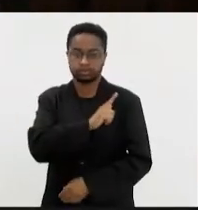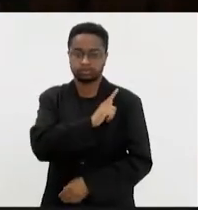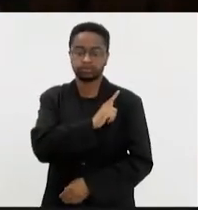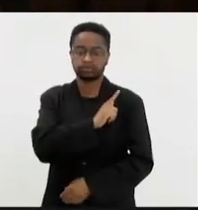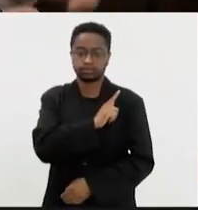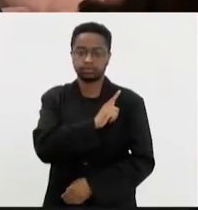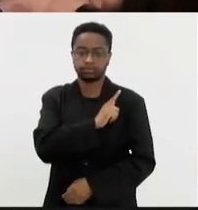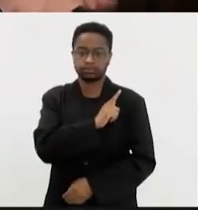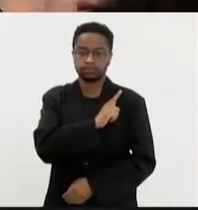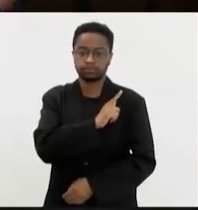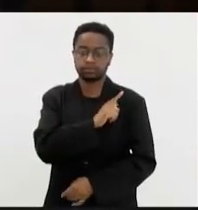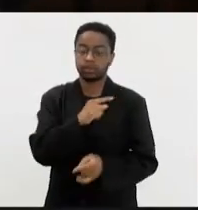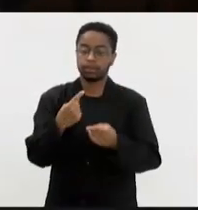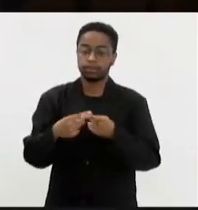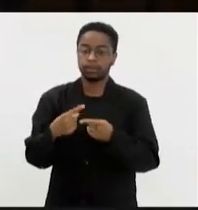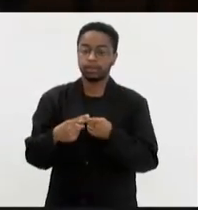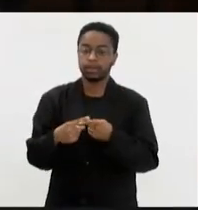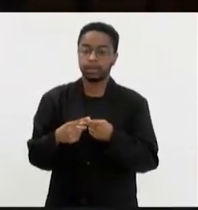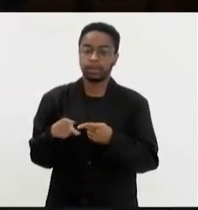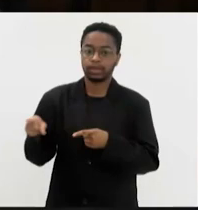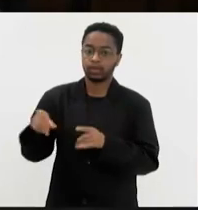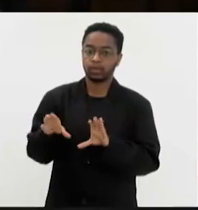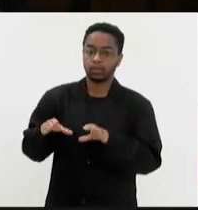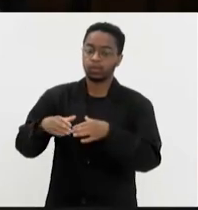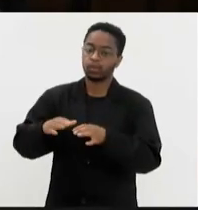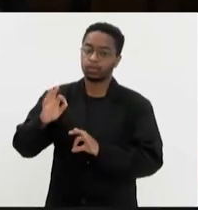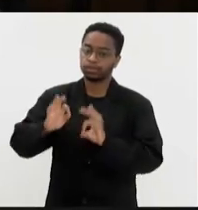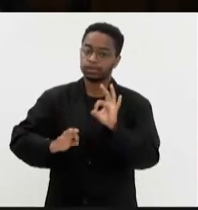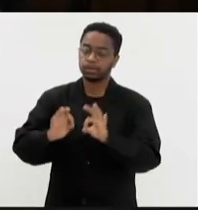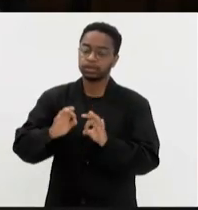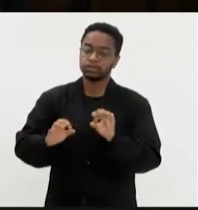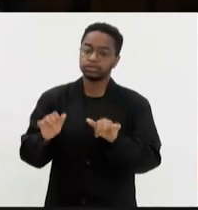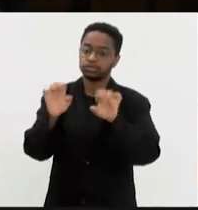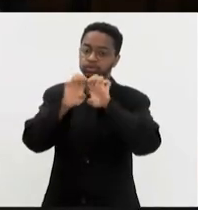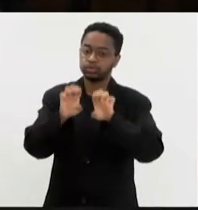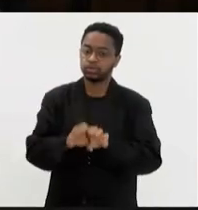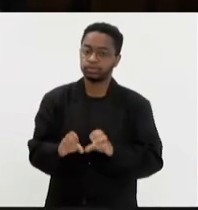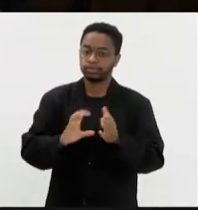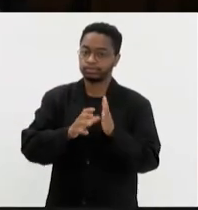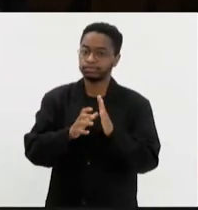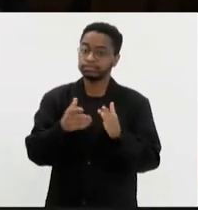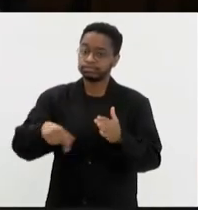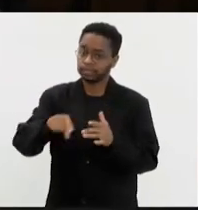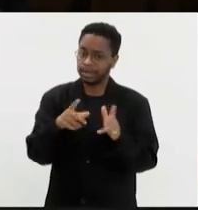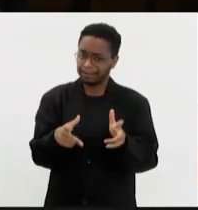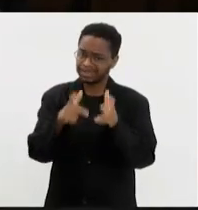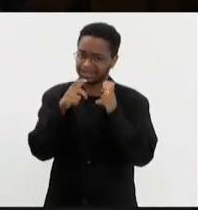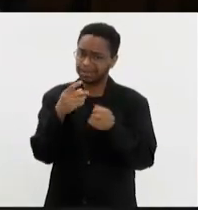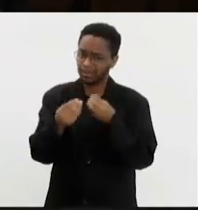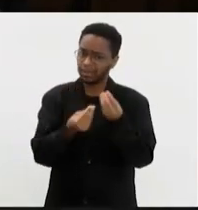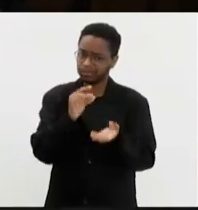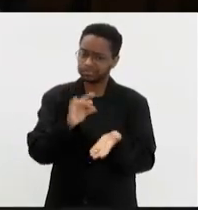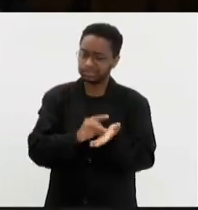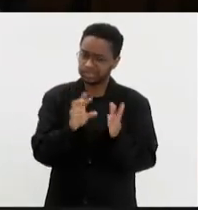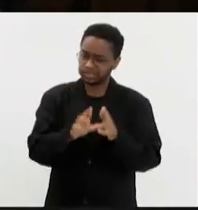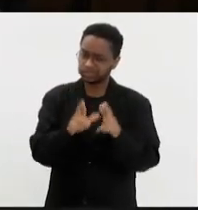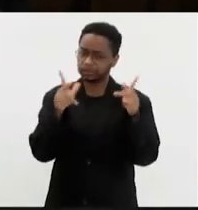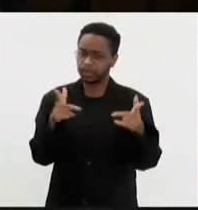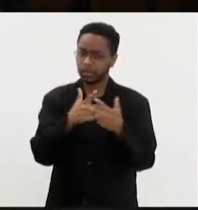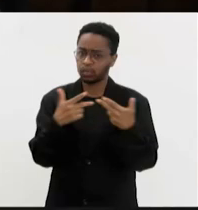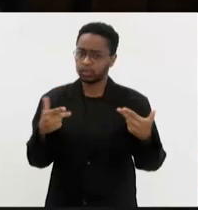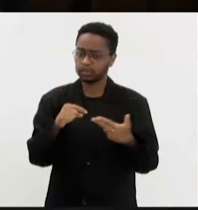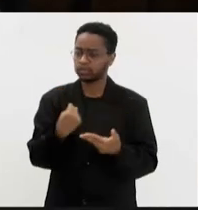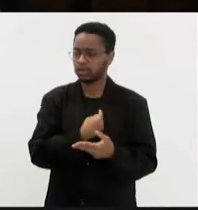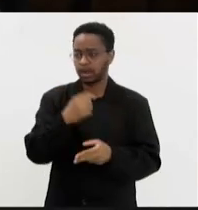né patrios daquela estrutura partidária percebam como isso é muito diferente daquilo que Nós aprendemos como